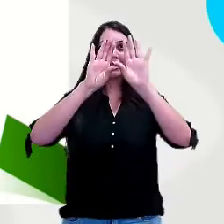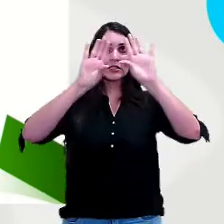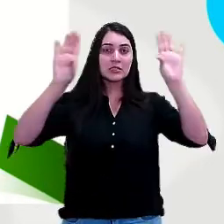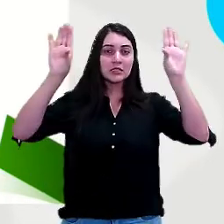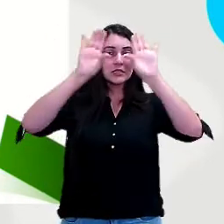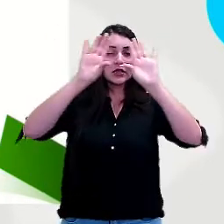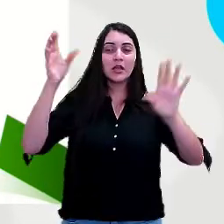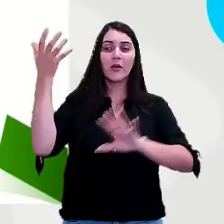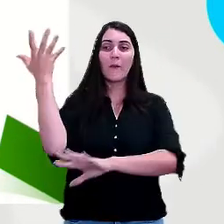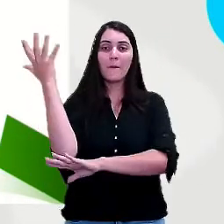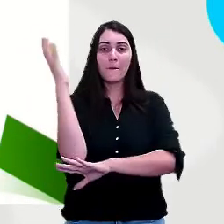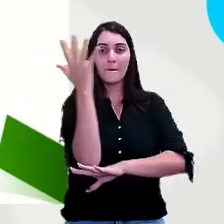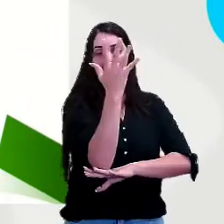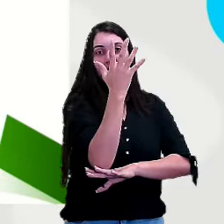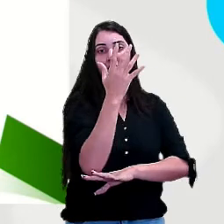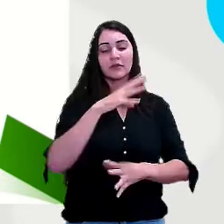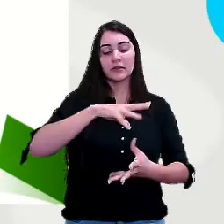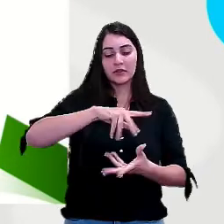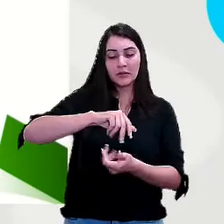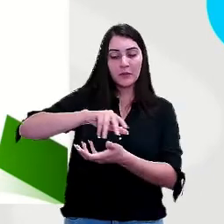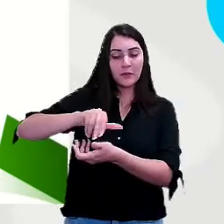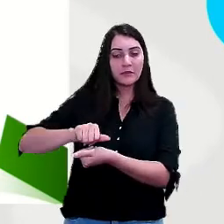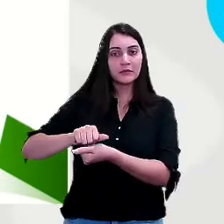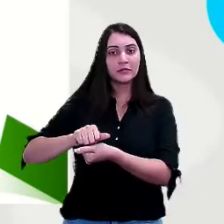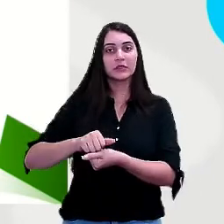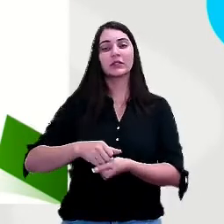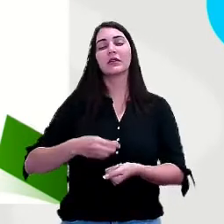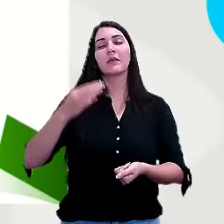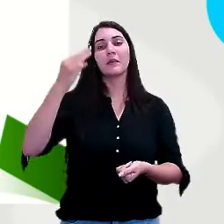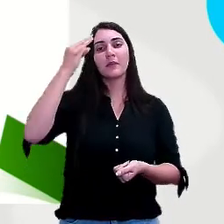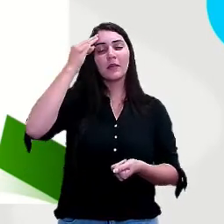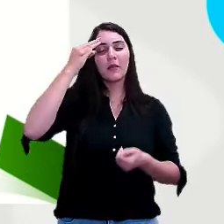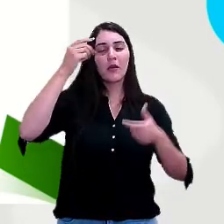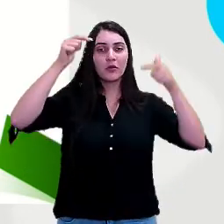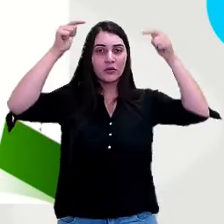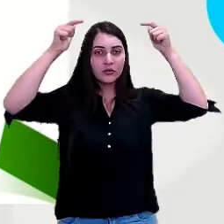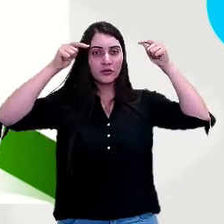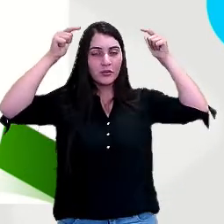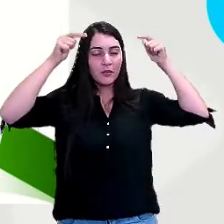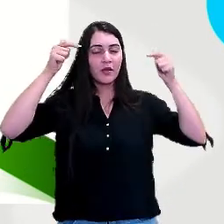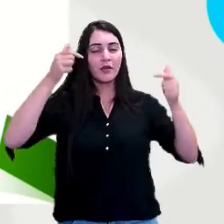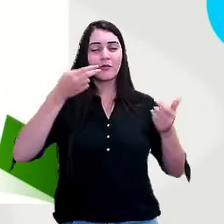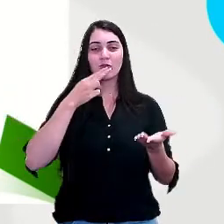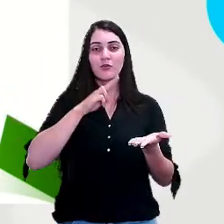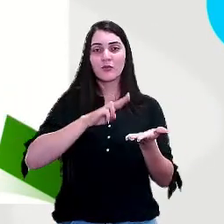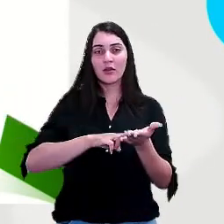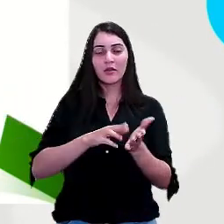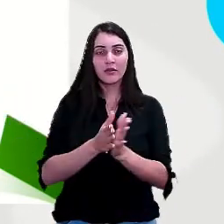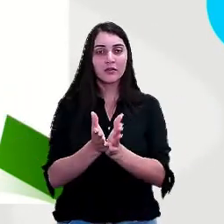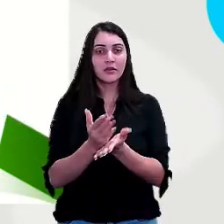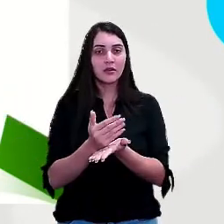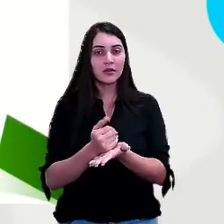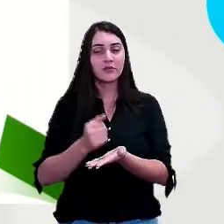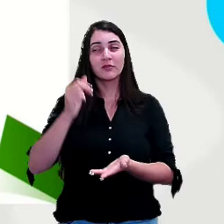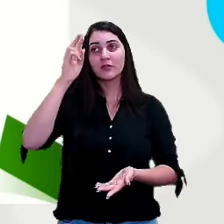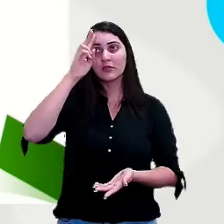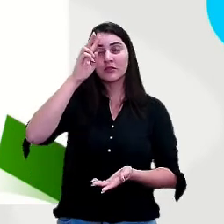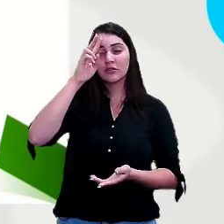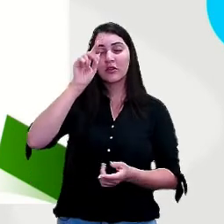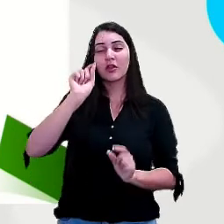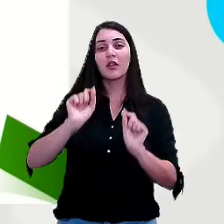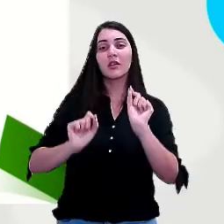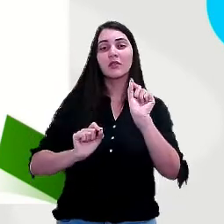mata, planetas, memórias, chapéu, carta, livros, histórias,